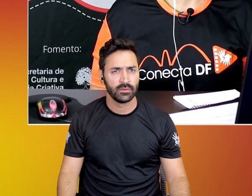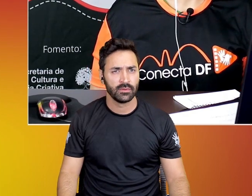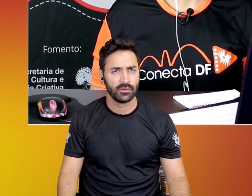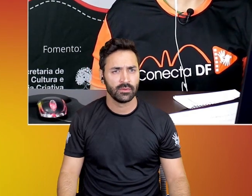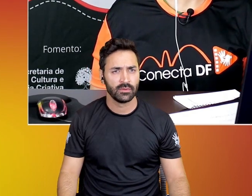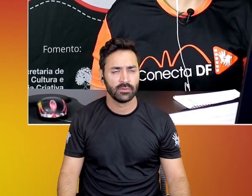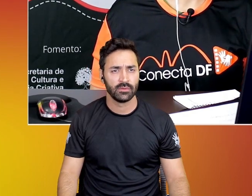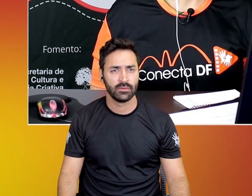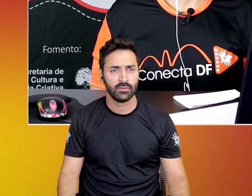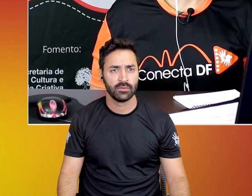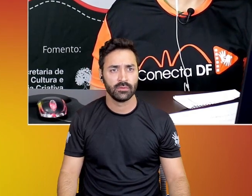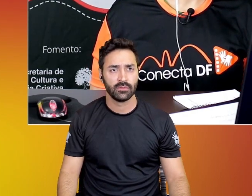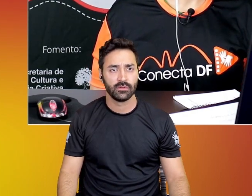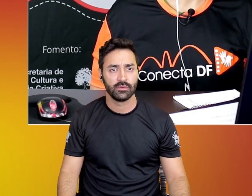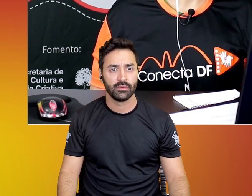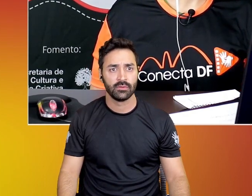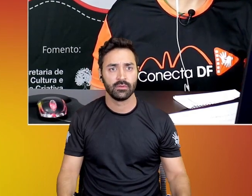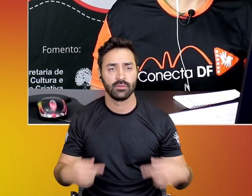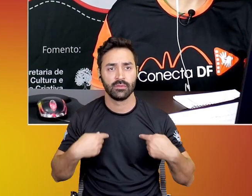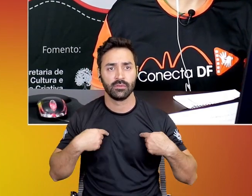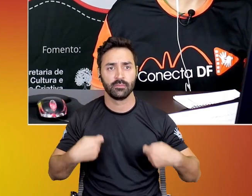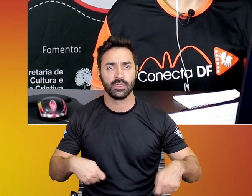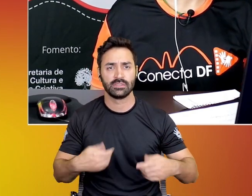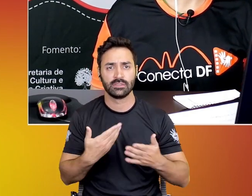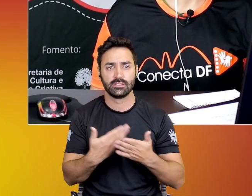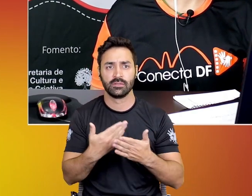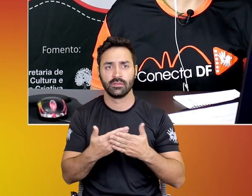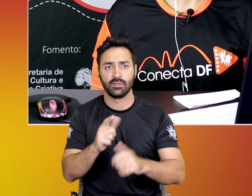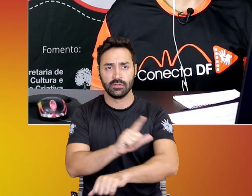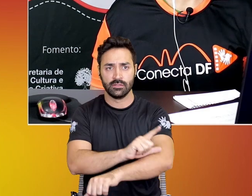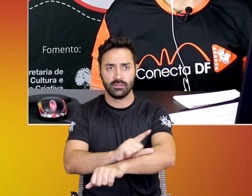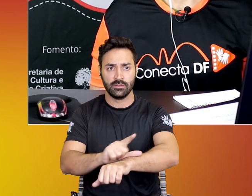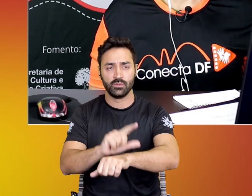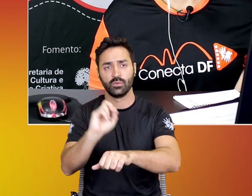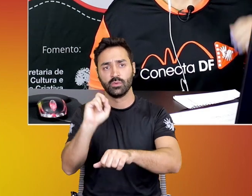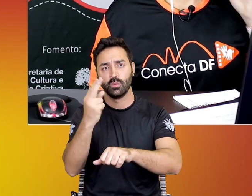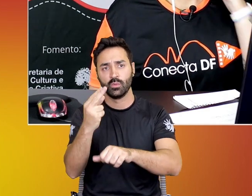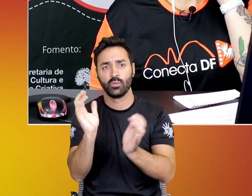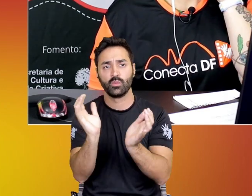ter a licenciatura em Libras ou baixar algum curso técnico?